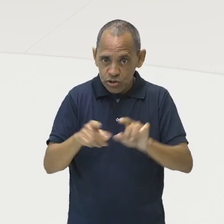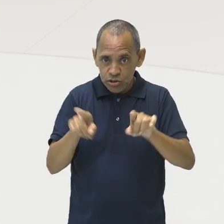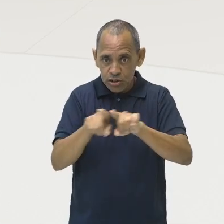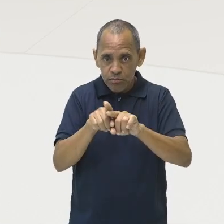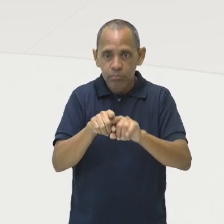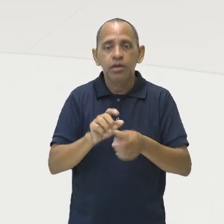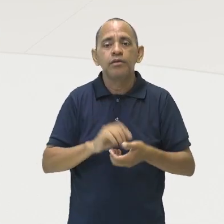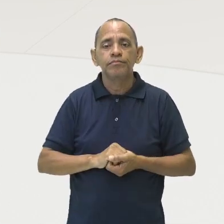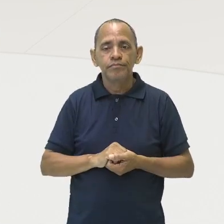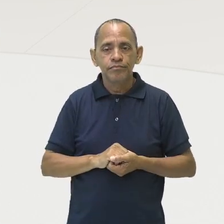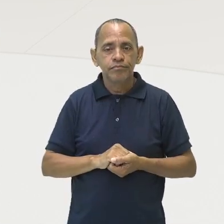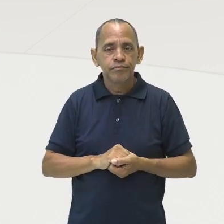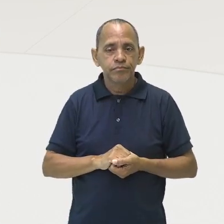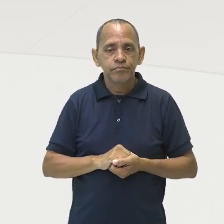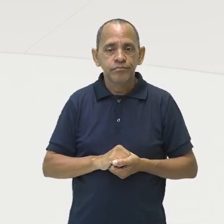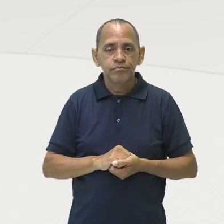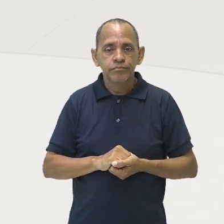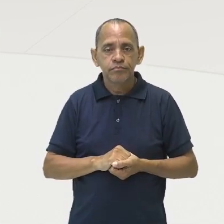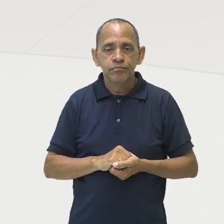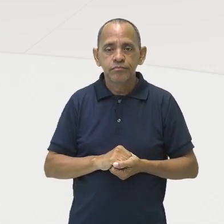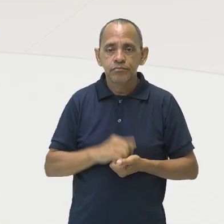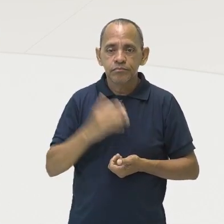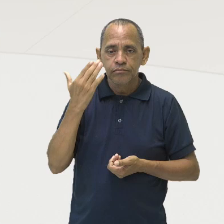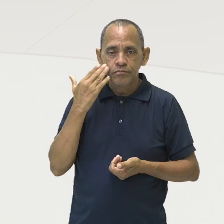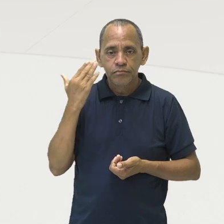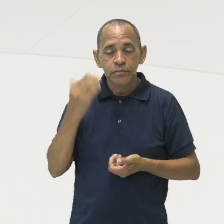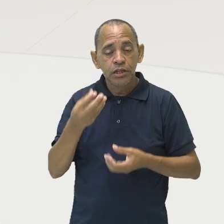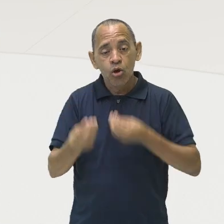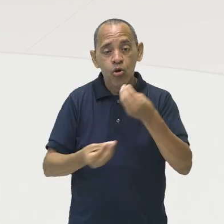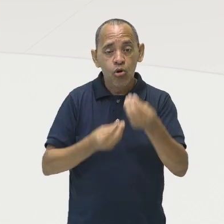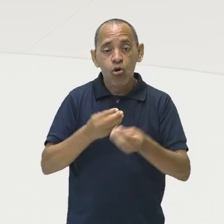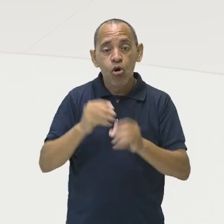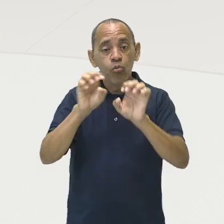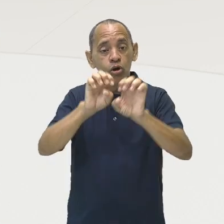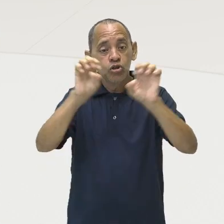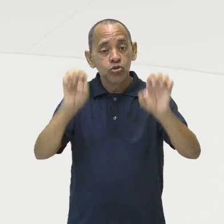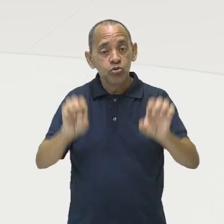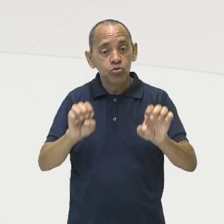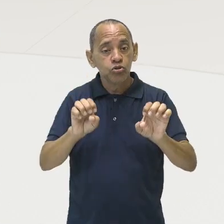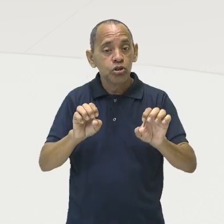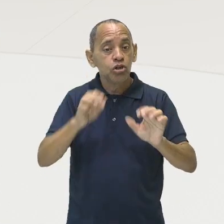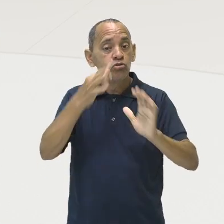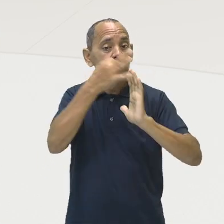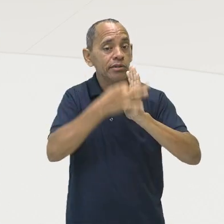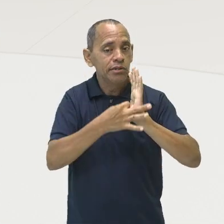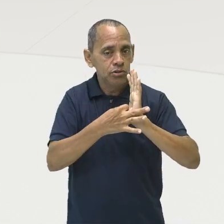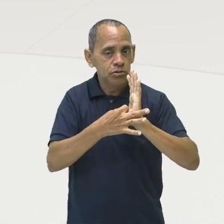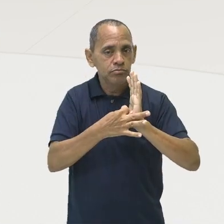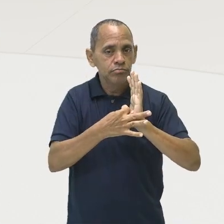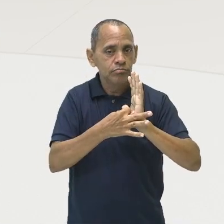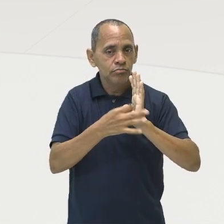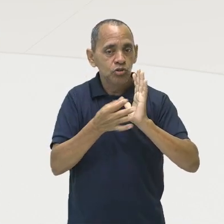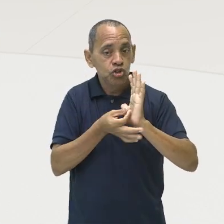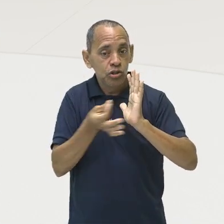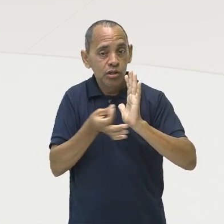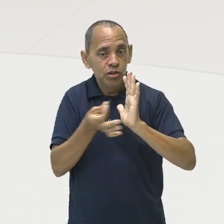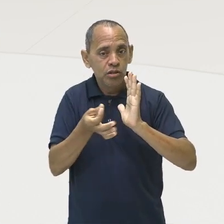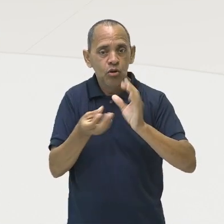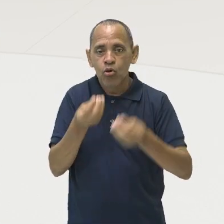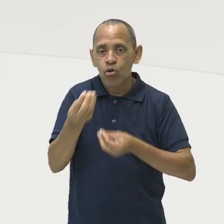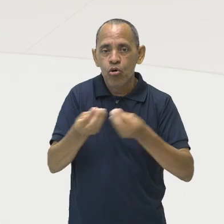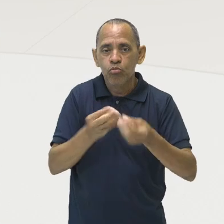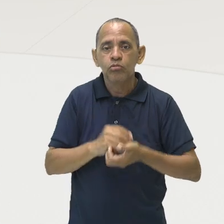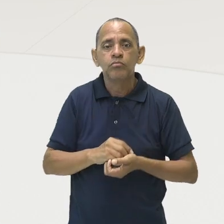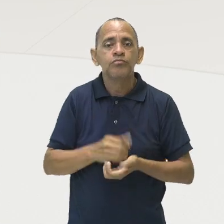Nós vamos ver agora, então, a estrutura do texto dissertativo. Olha só, nós temos a introdução,